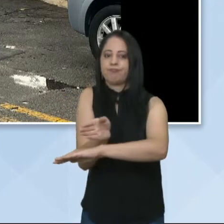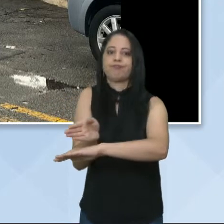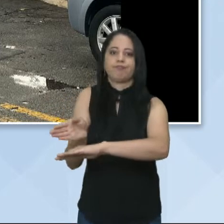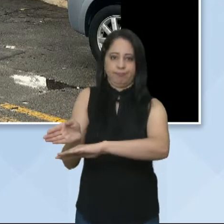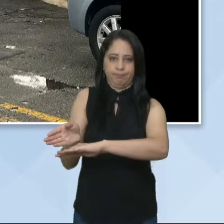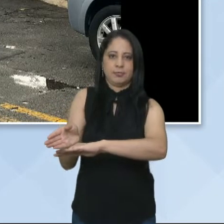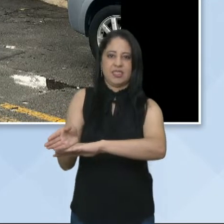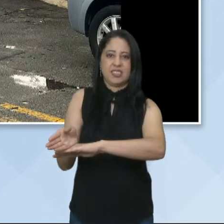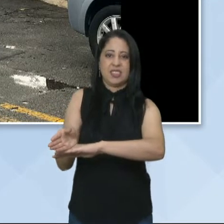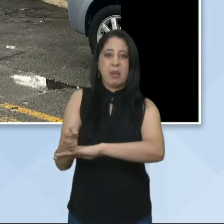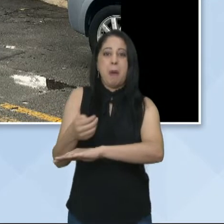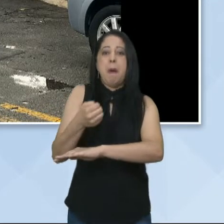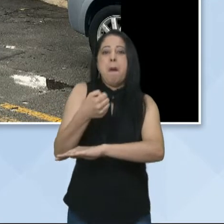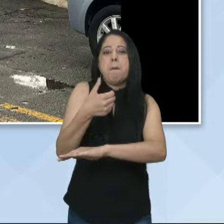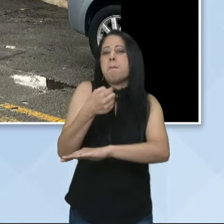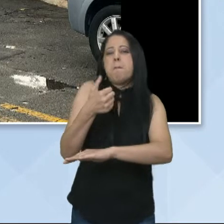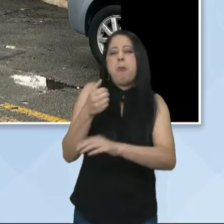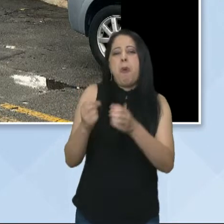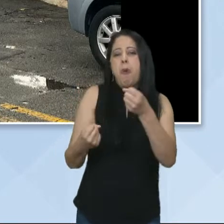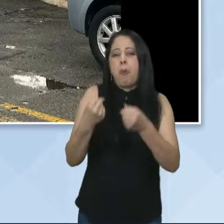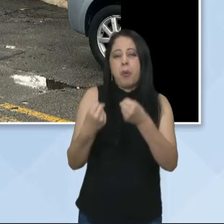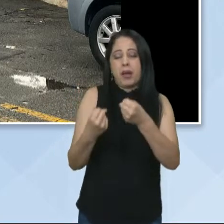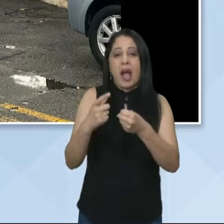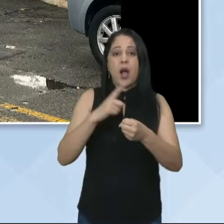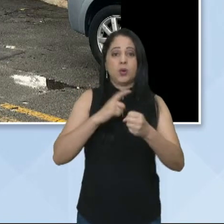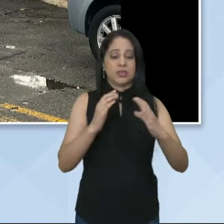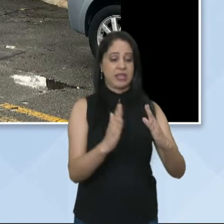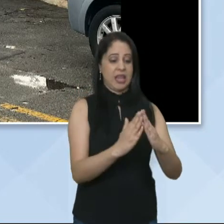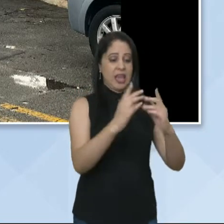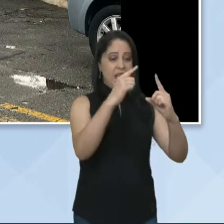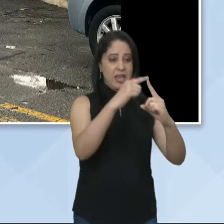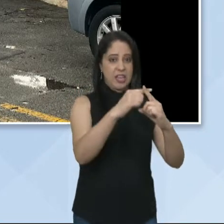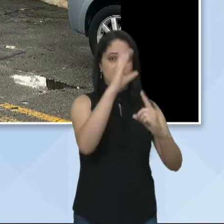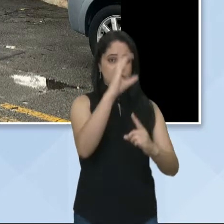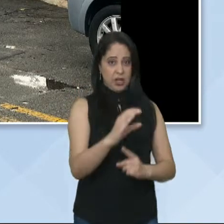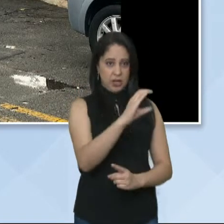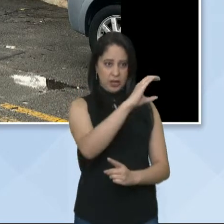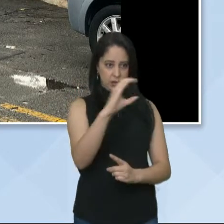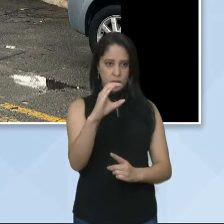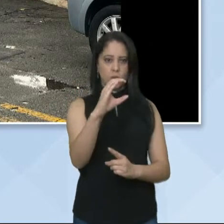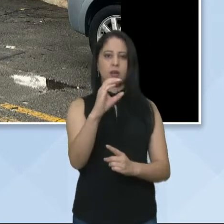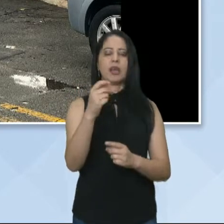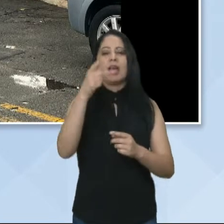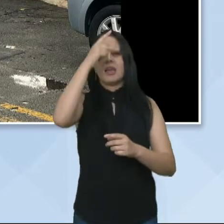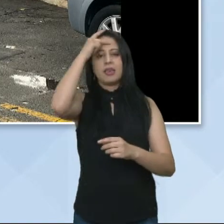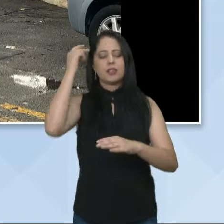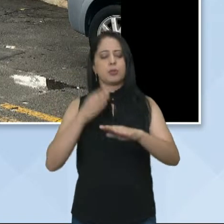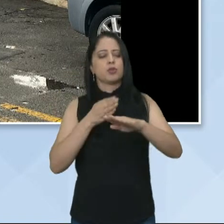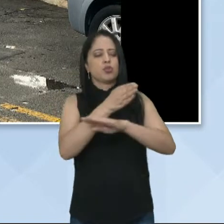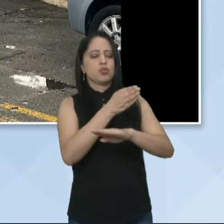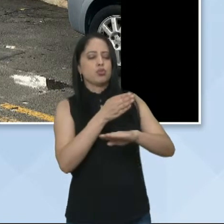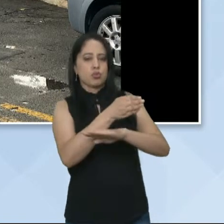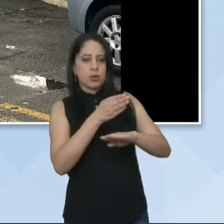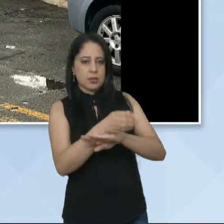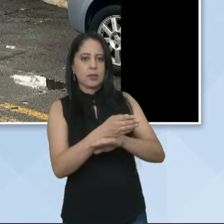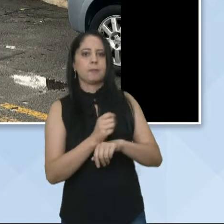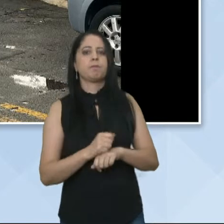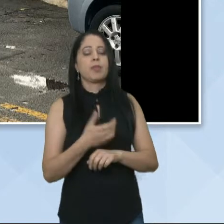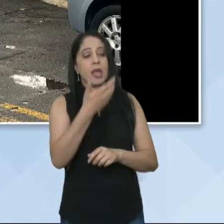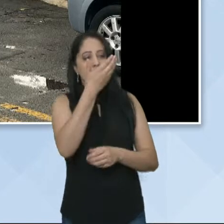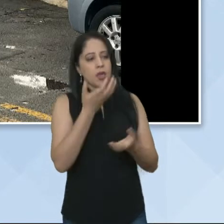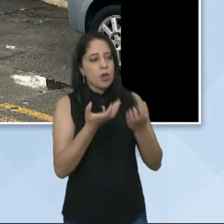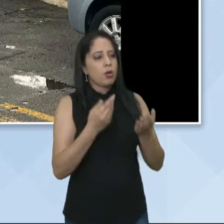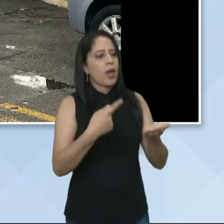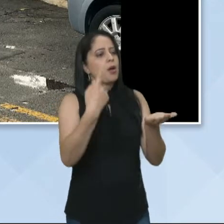carros, tem uma igreja católica ao lado, muito bem frequentada ali, e quero marcar ali um encontro com o